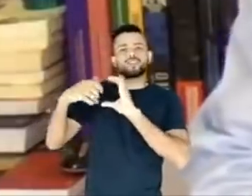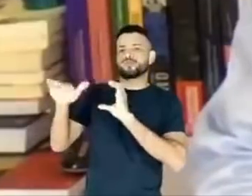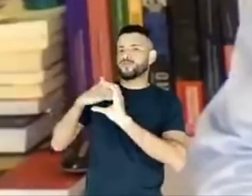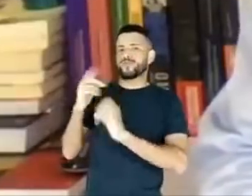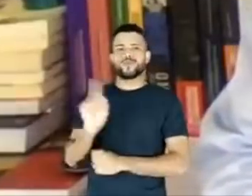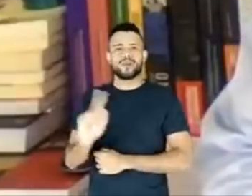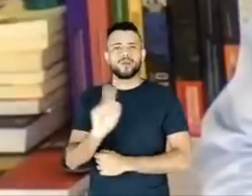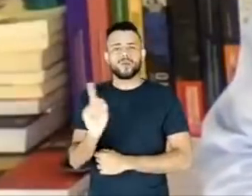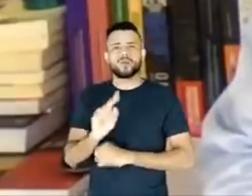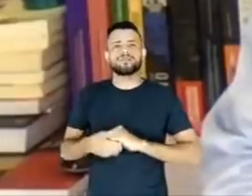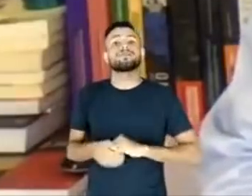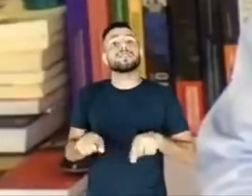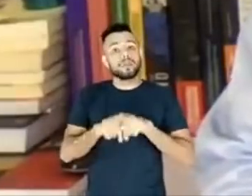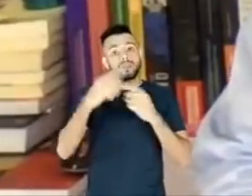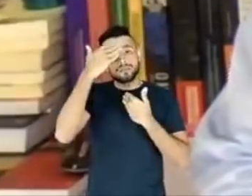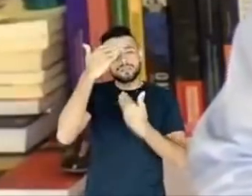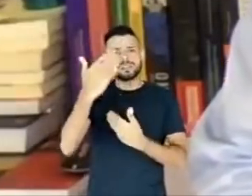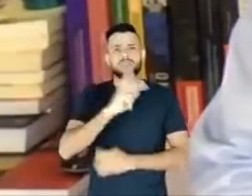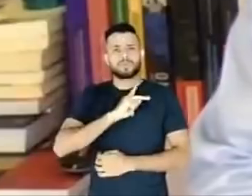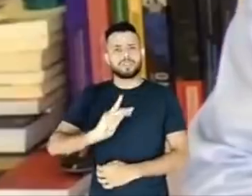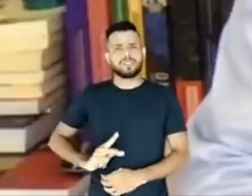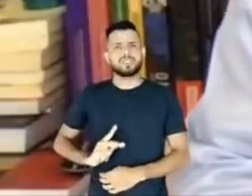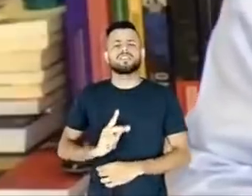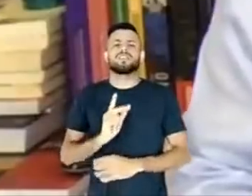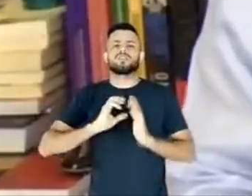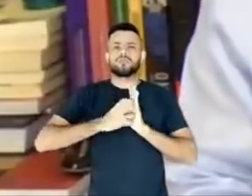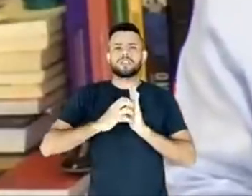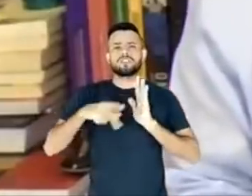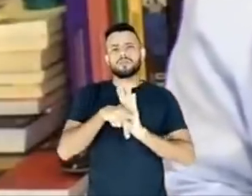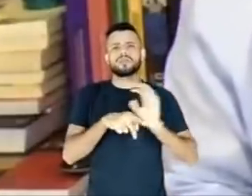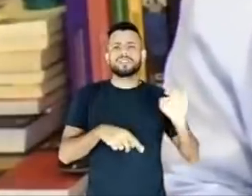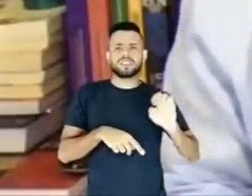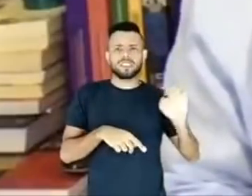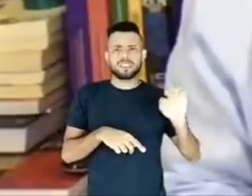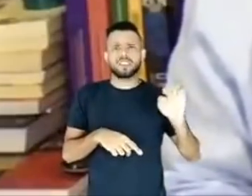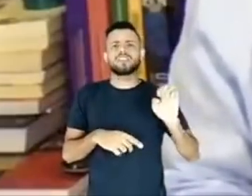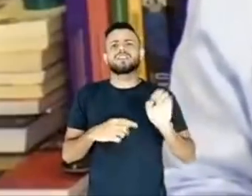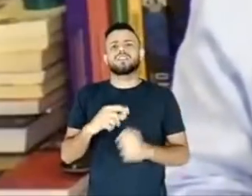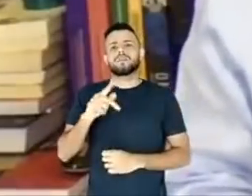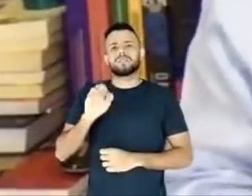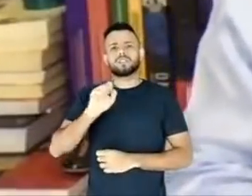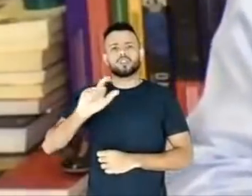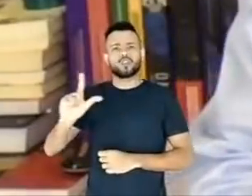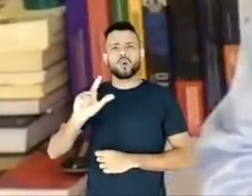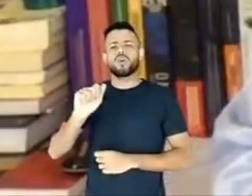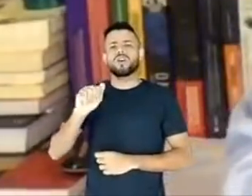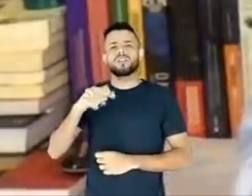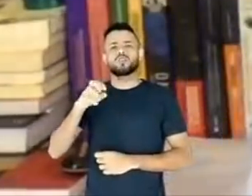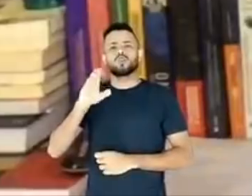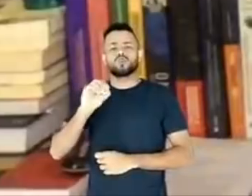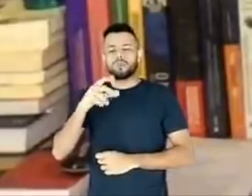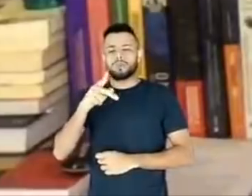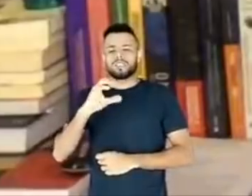a presença dos presidentes dos partidos de esquerda, Juliano Medeiros do PSOL, Antônio Carlos do PCO, Luciana Santos